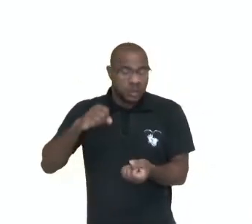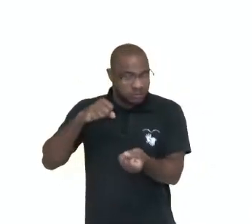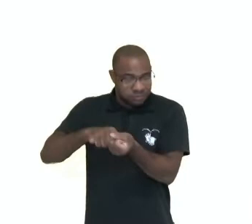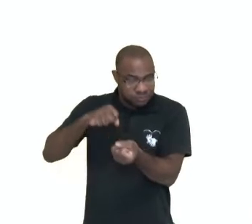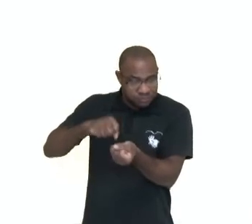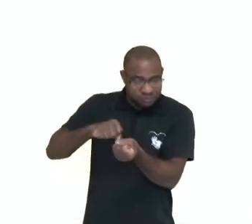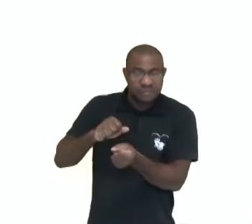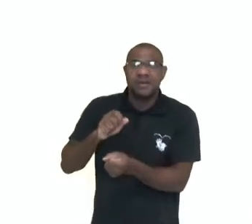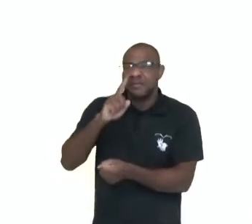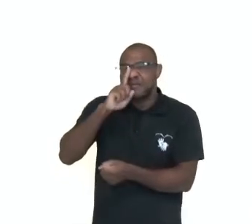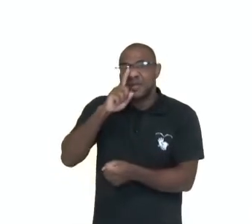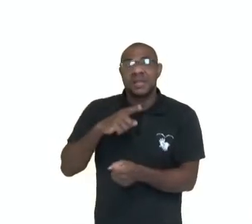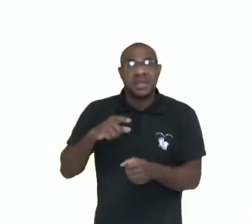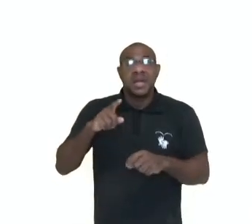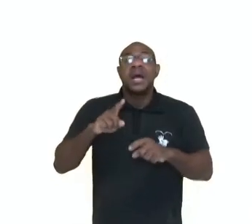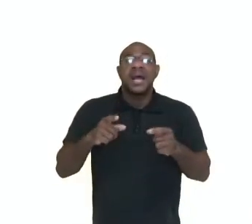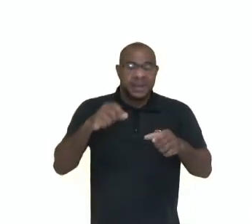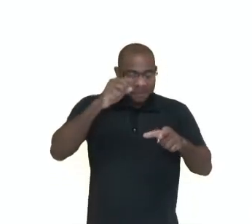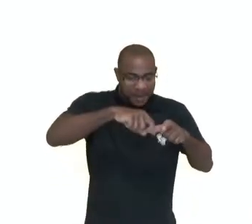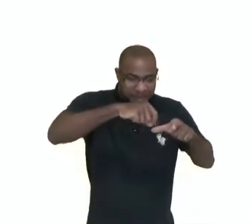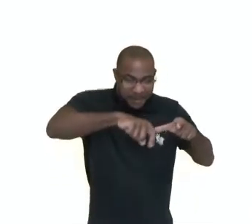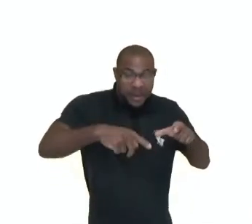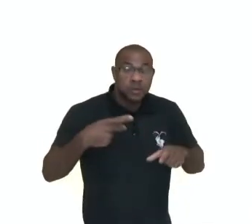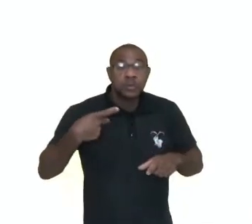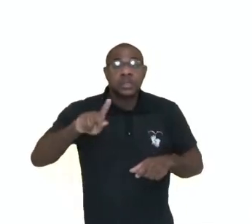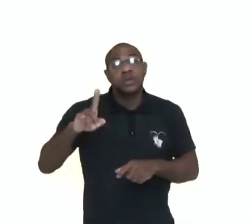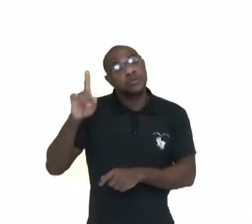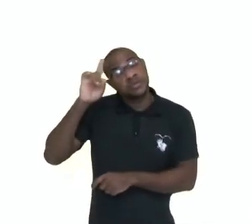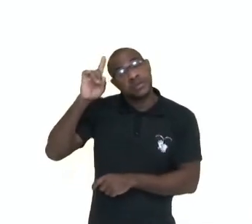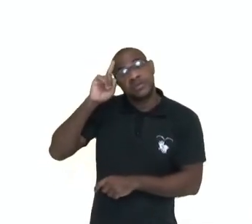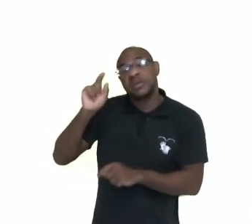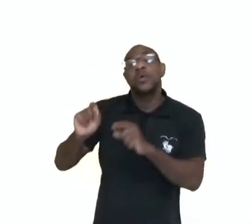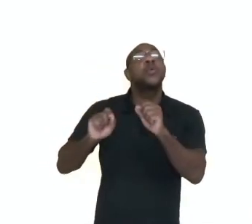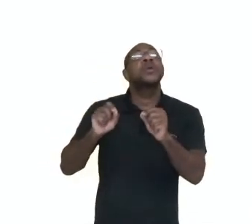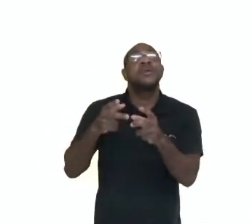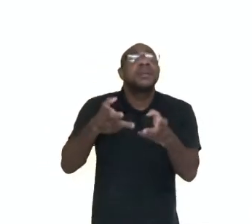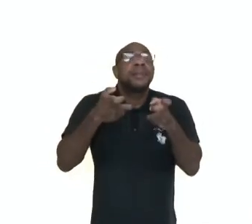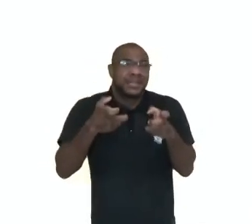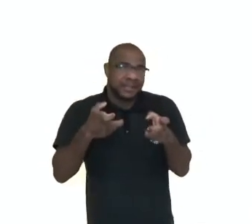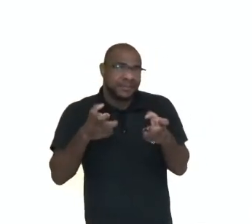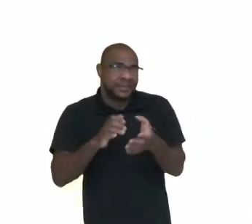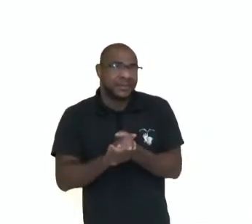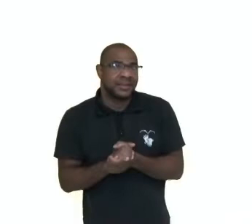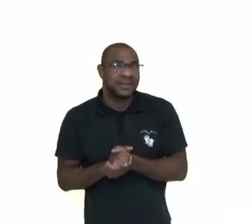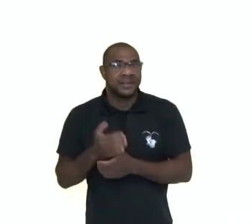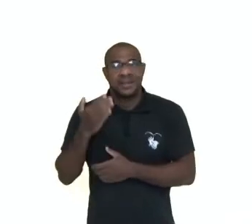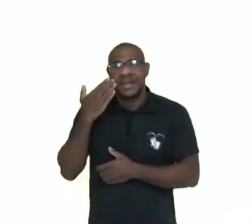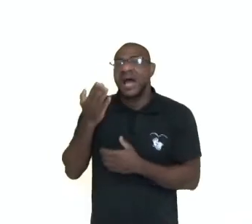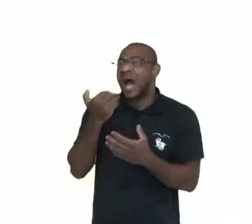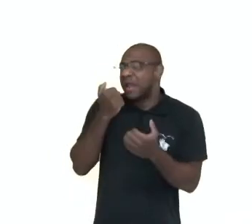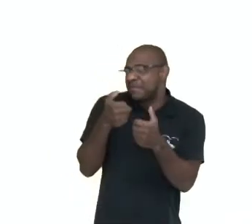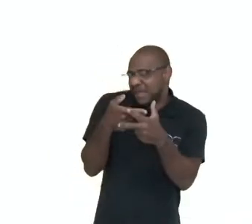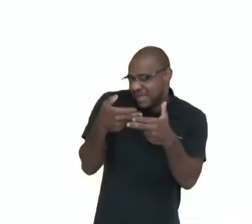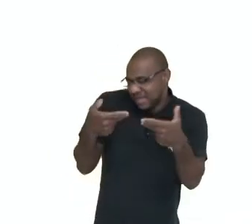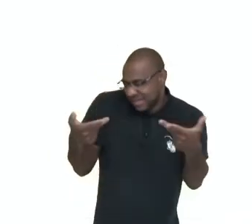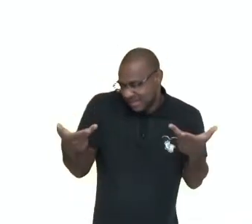agrotóxicos em produtos consumidos no seu cotidiano. Observe a tabela com alguns alimentos